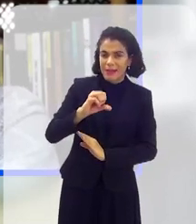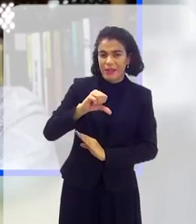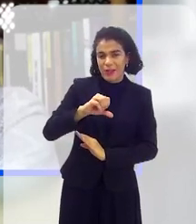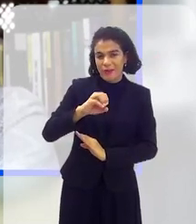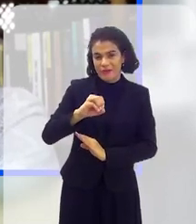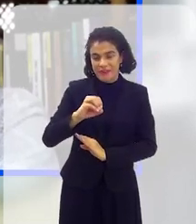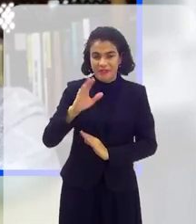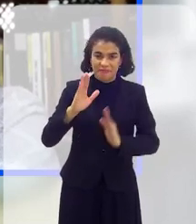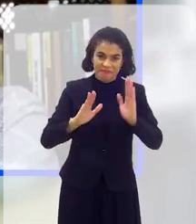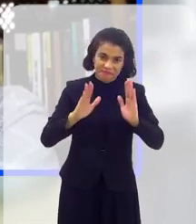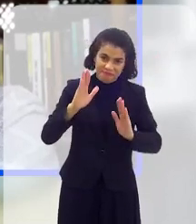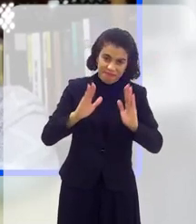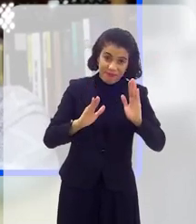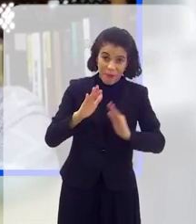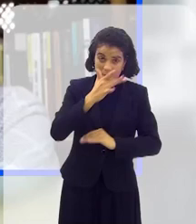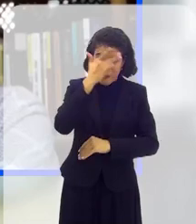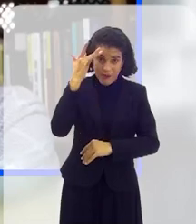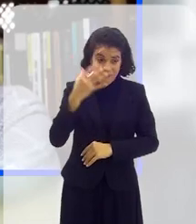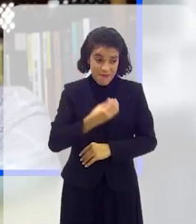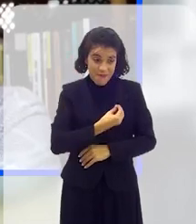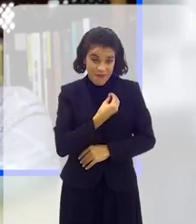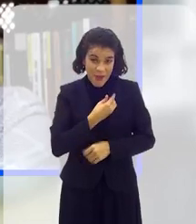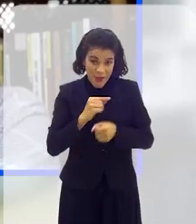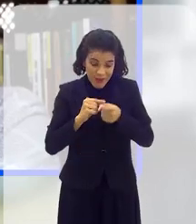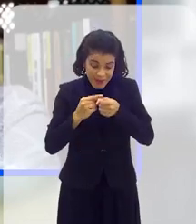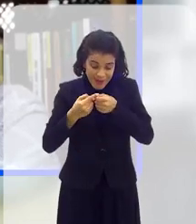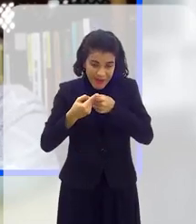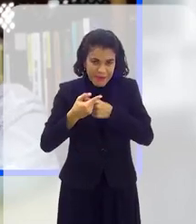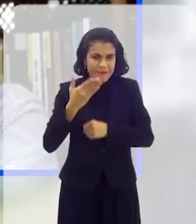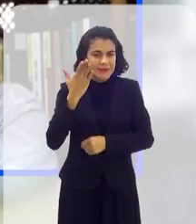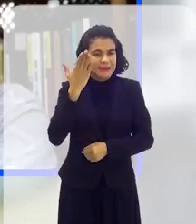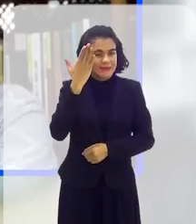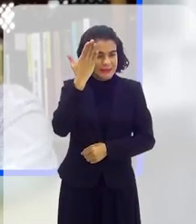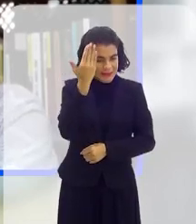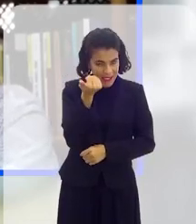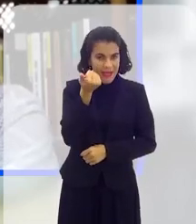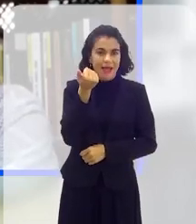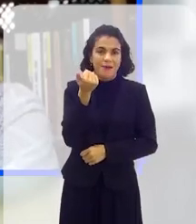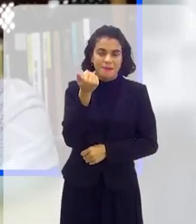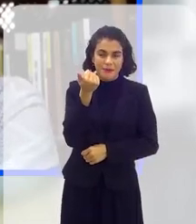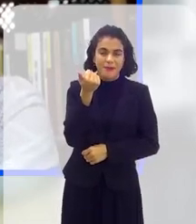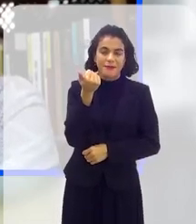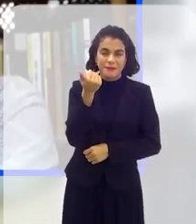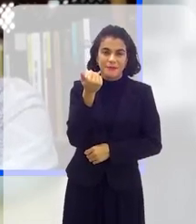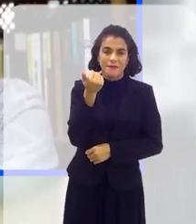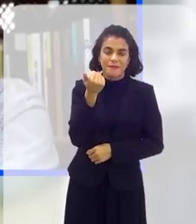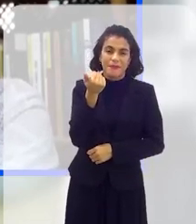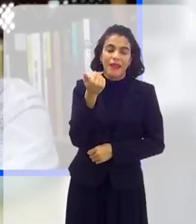mas ainda assim, né, quem viveu no interior sabe que